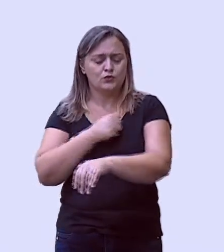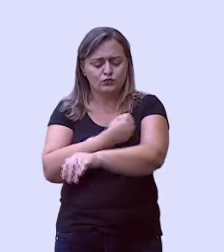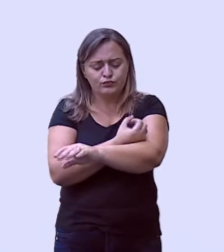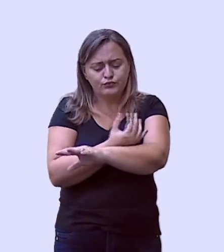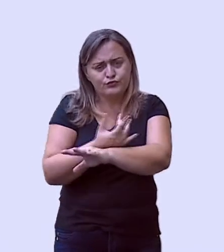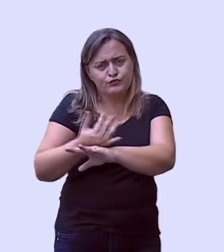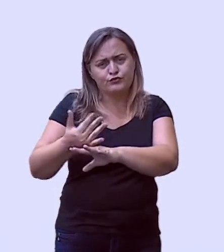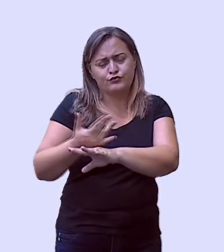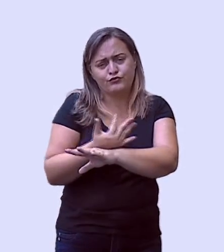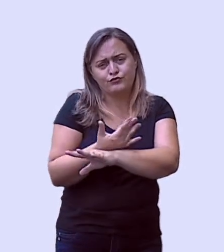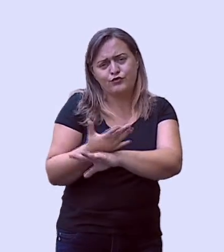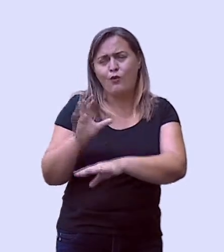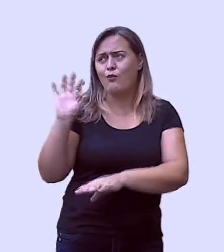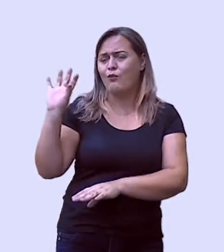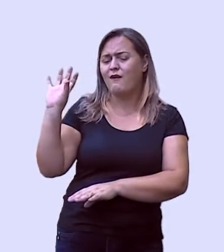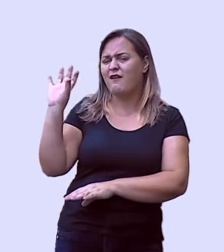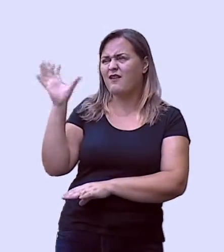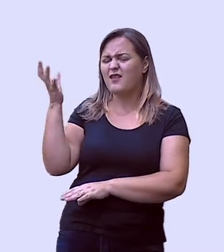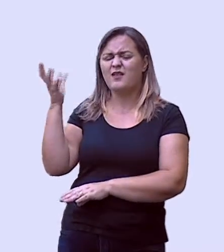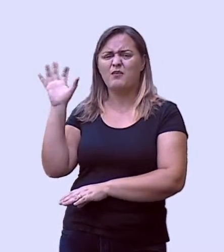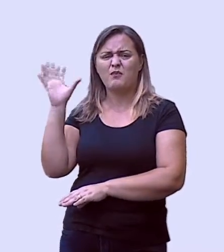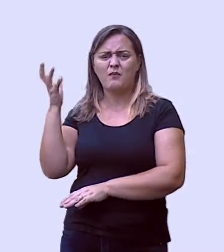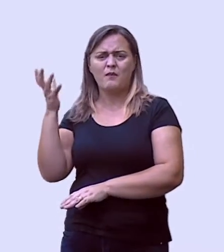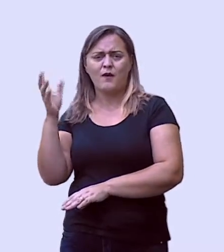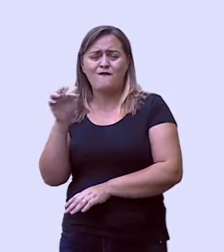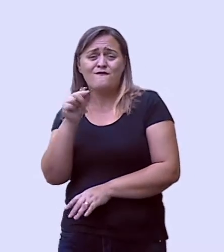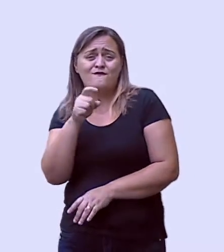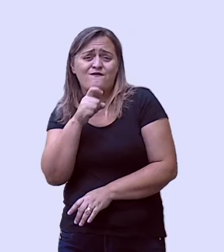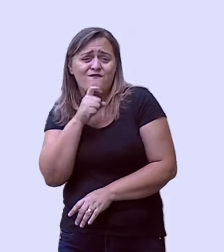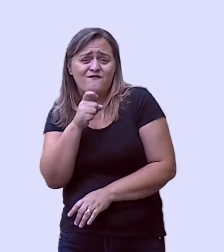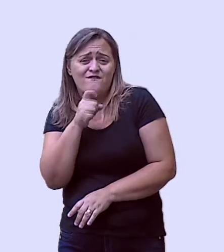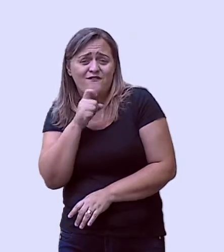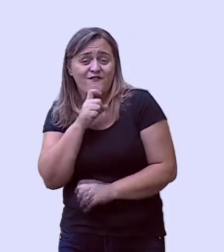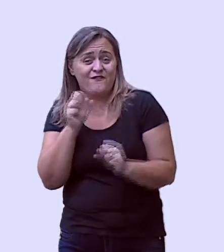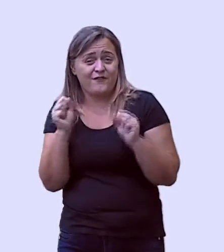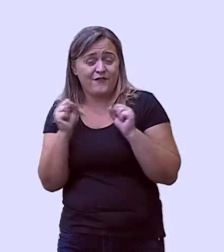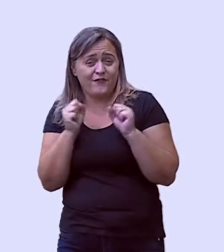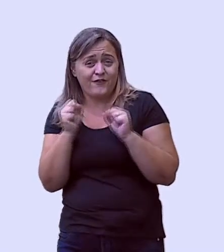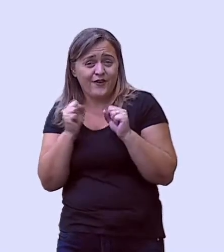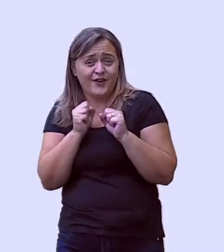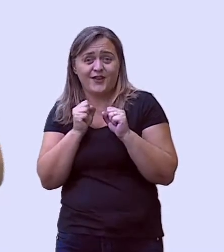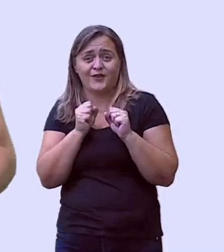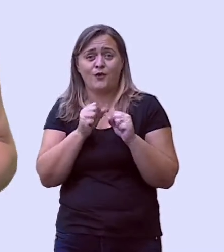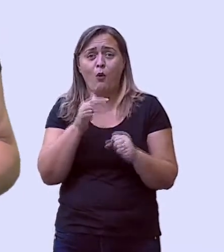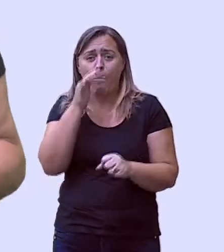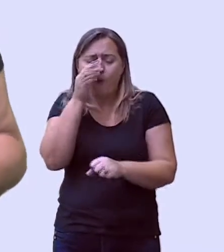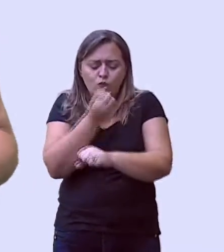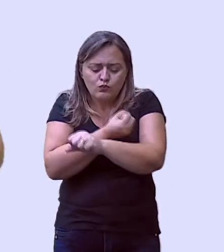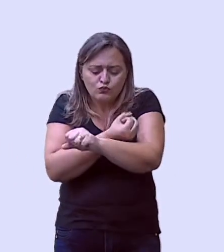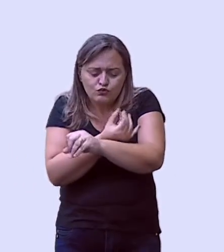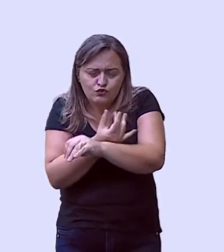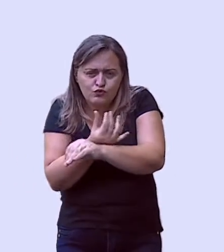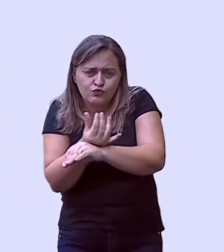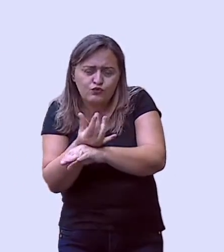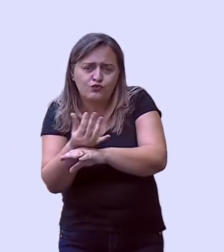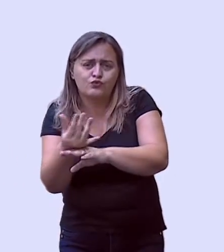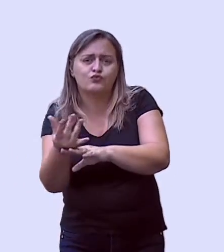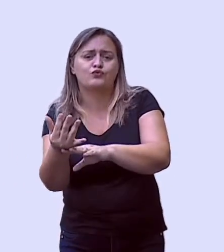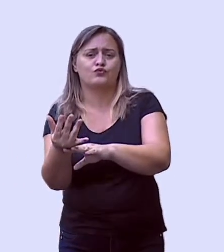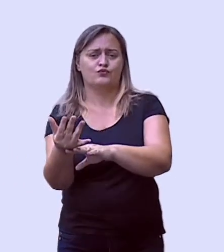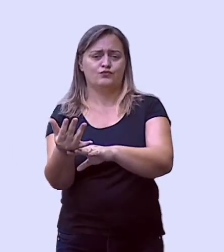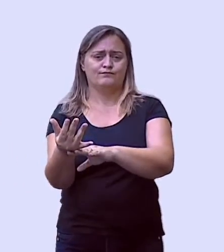frio, vegetação rasteira, vem sendo empregado há muito tempo para a criação de